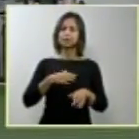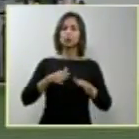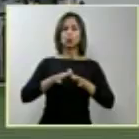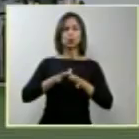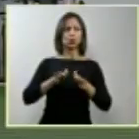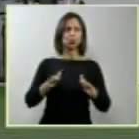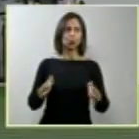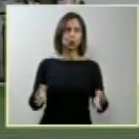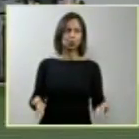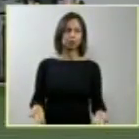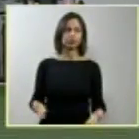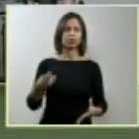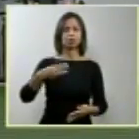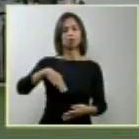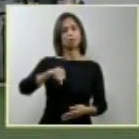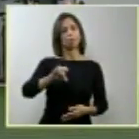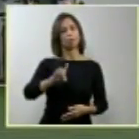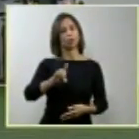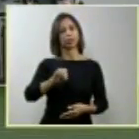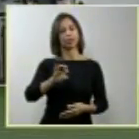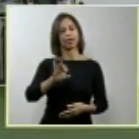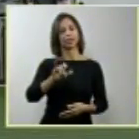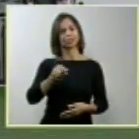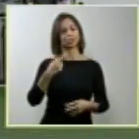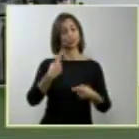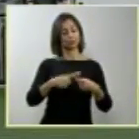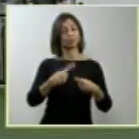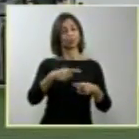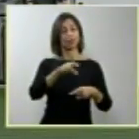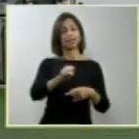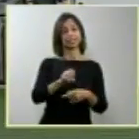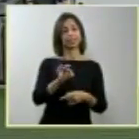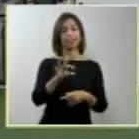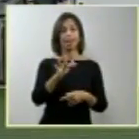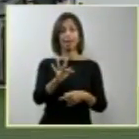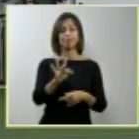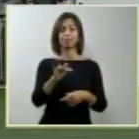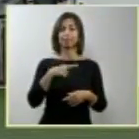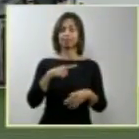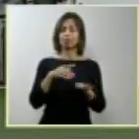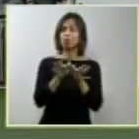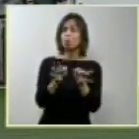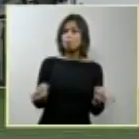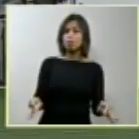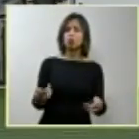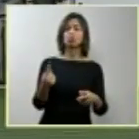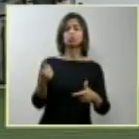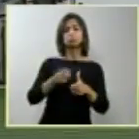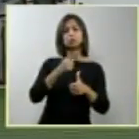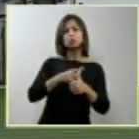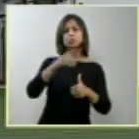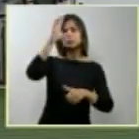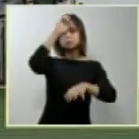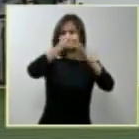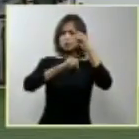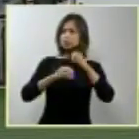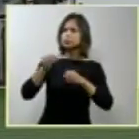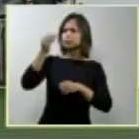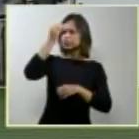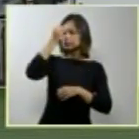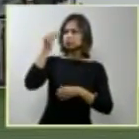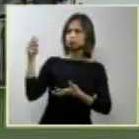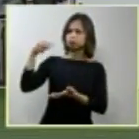de modéstia do tribunal, que busca auscultar os